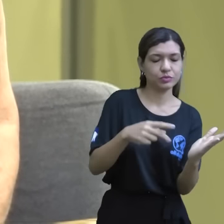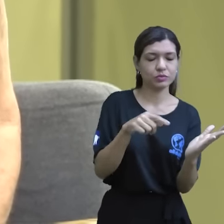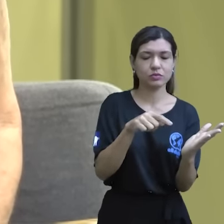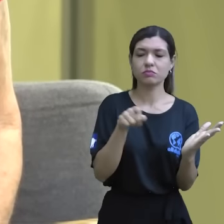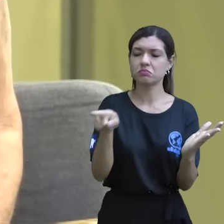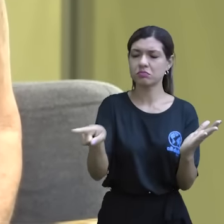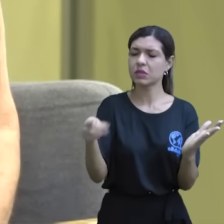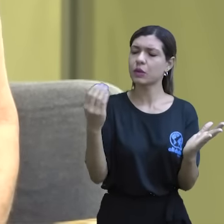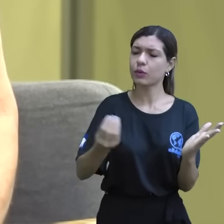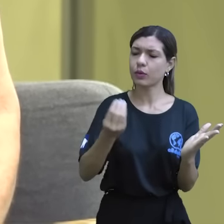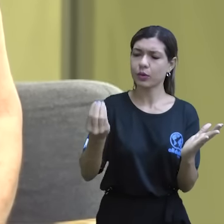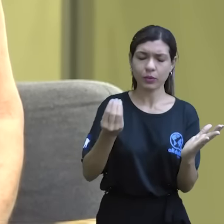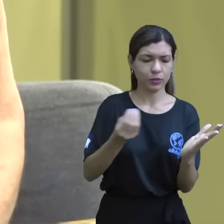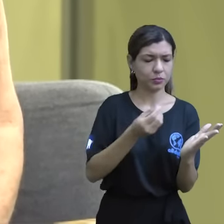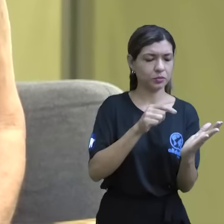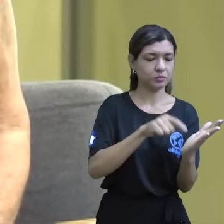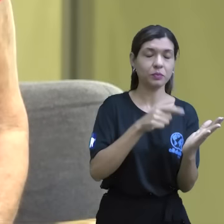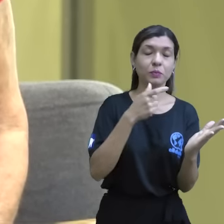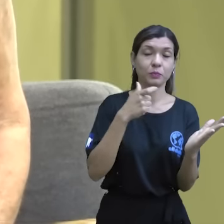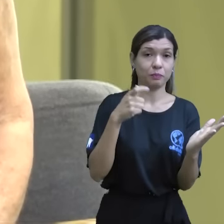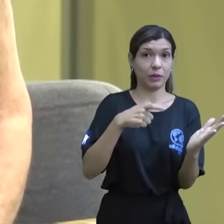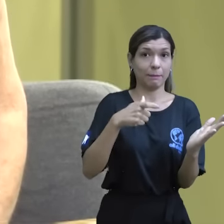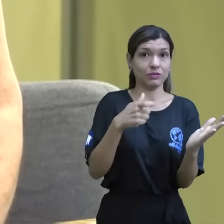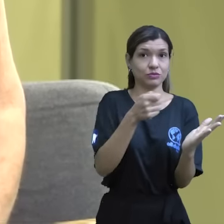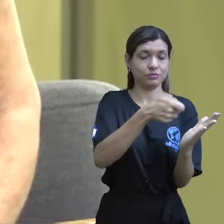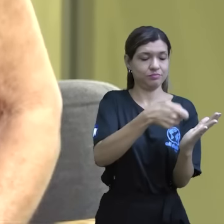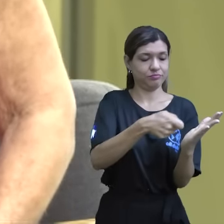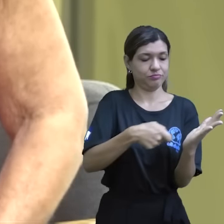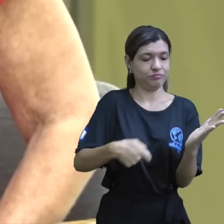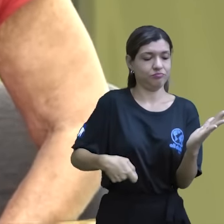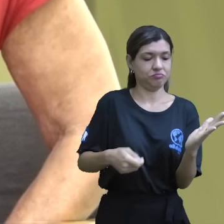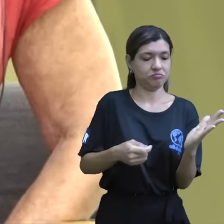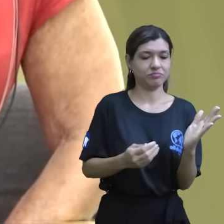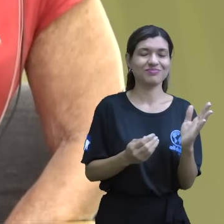pobres, mendigos, mulheres,